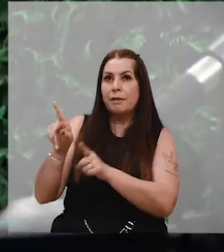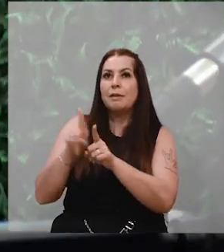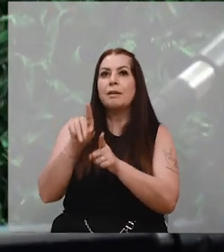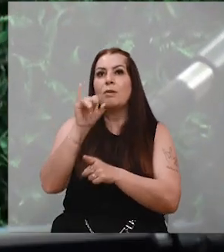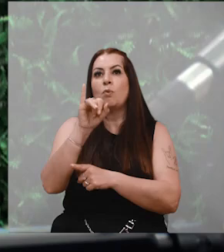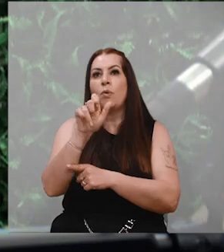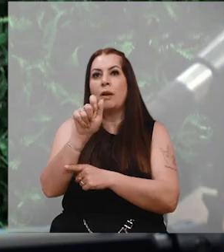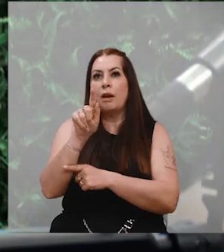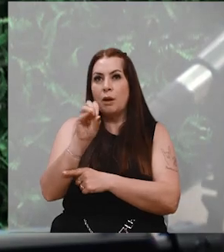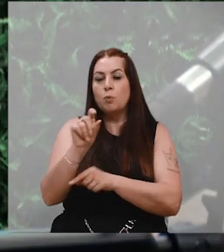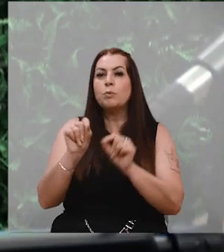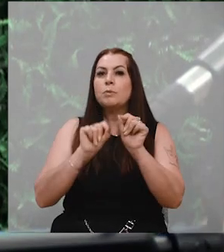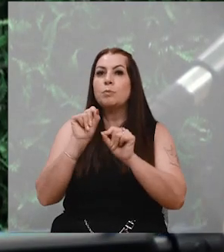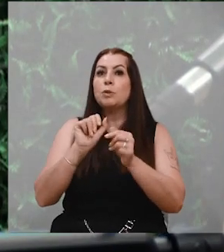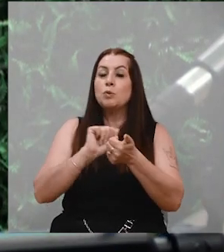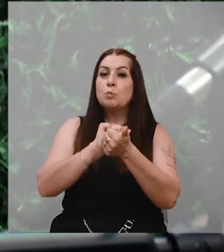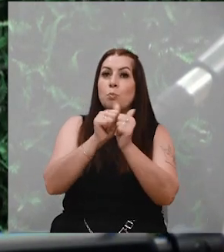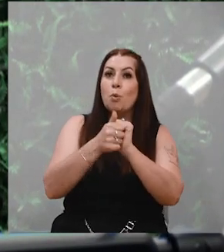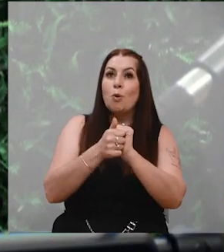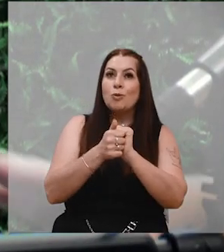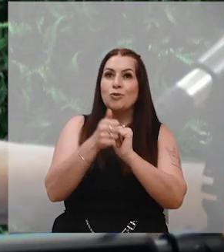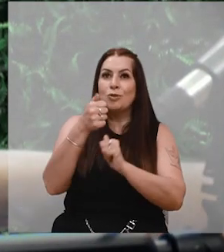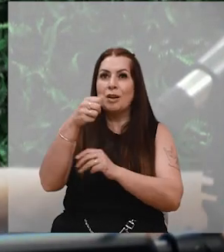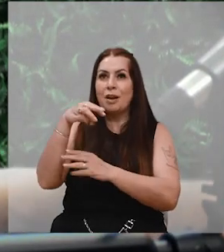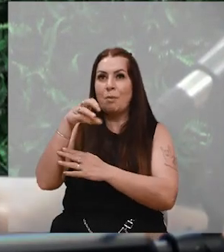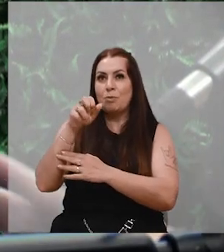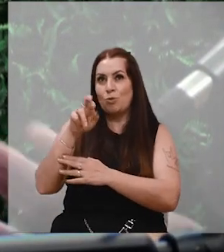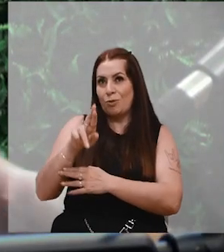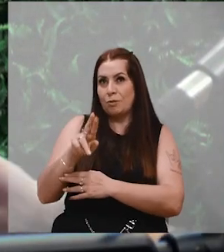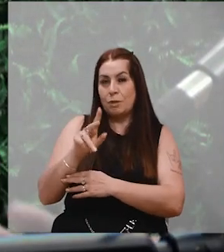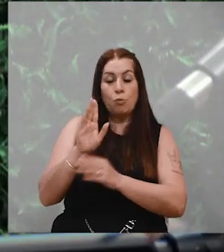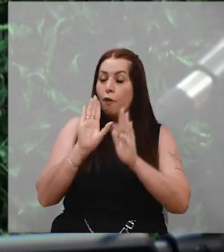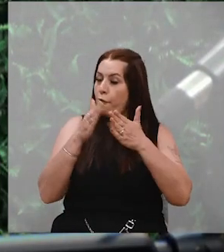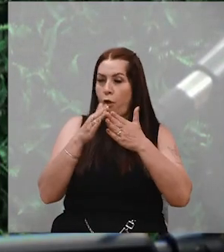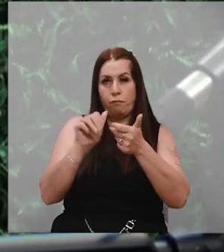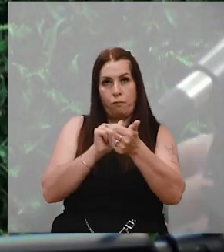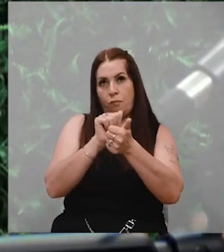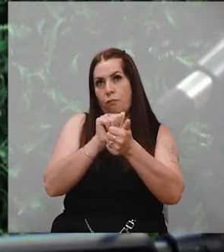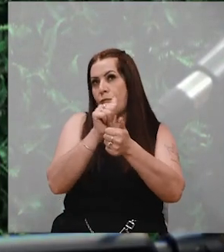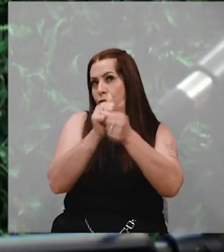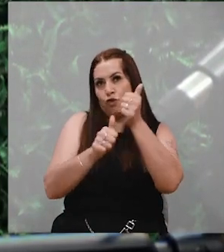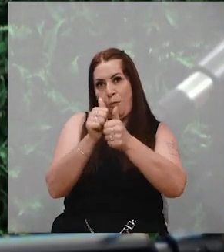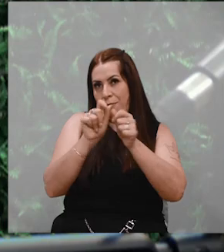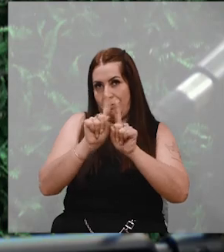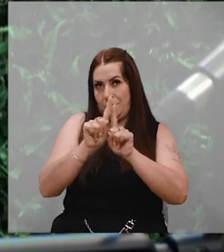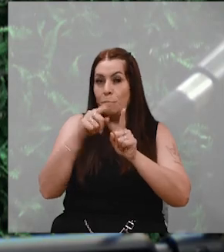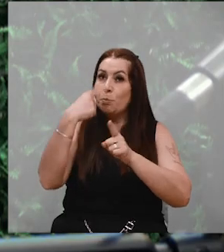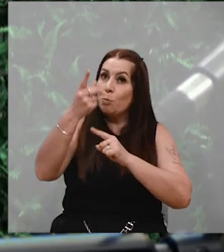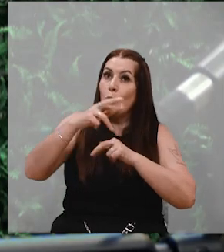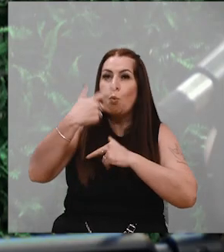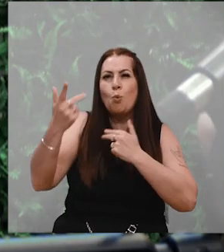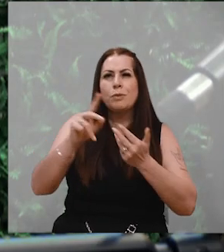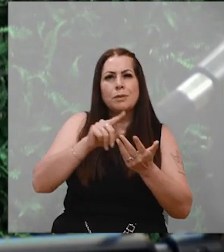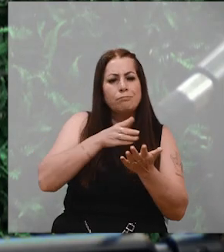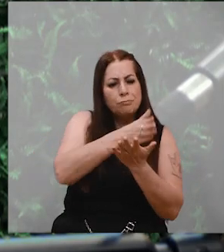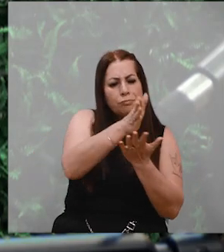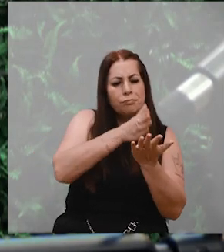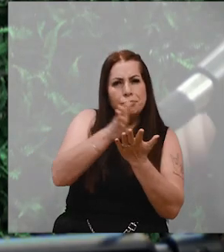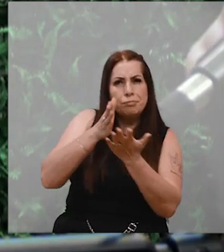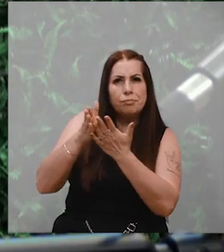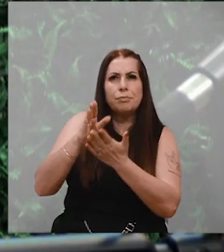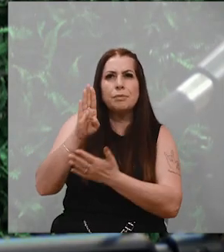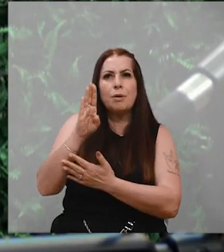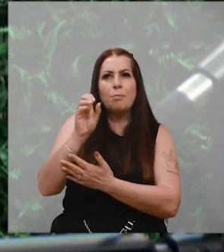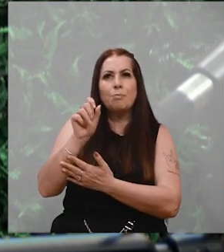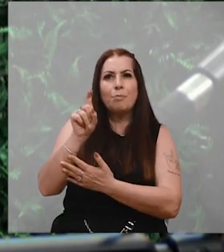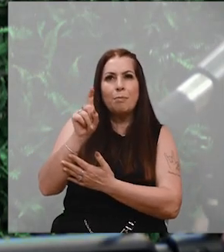Iago, né, a questão do esporte amador. A gente não focou no futebol, que é o mais tradicional, mas trazendo outras modalidades. A gente falou de bocha, a